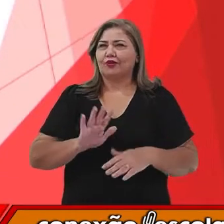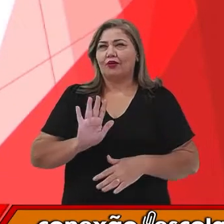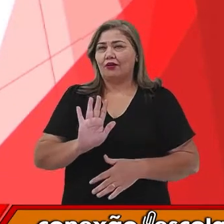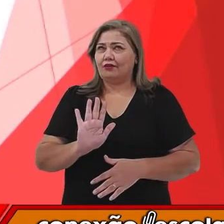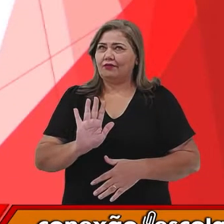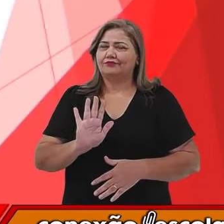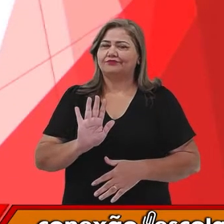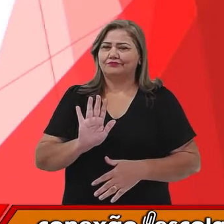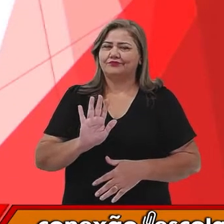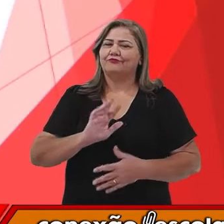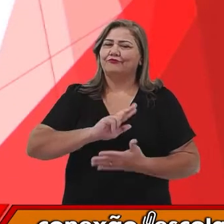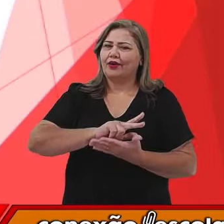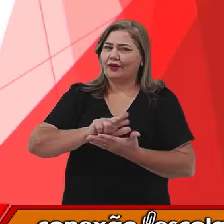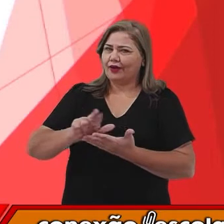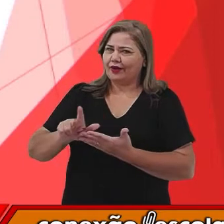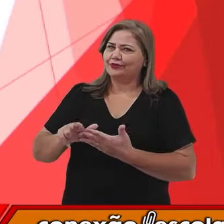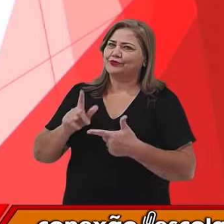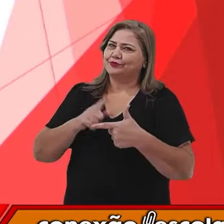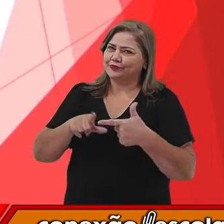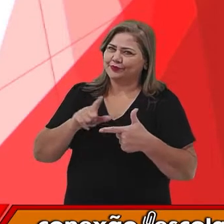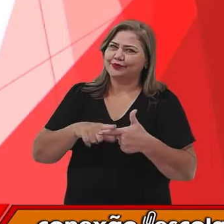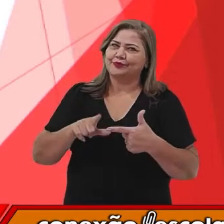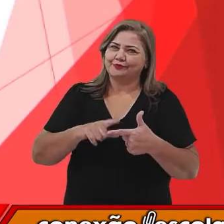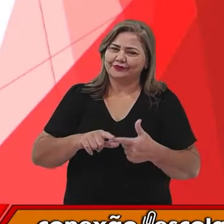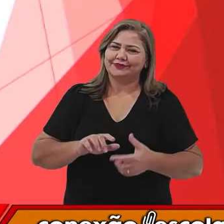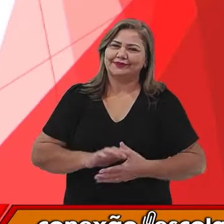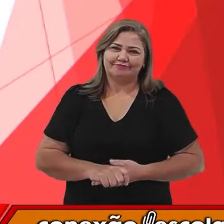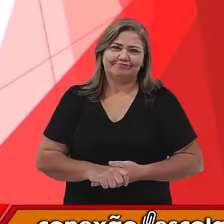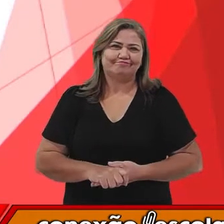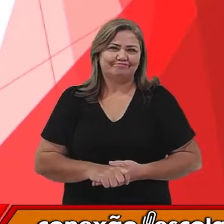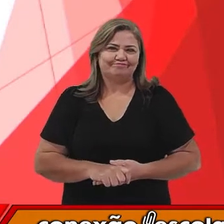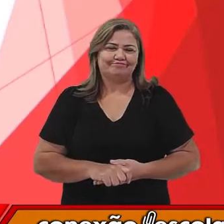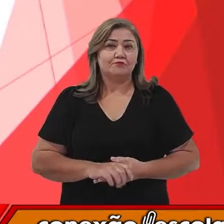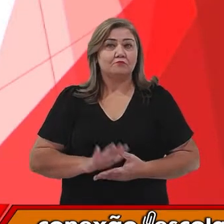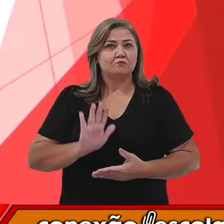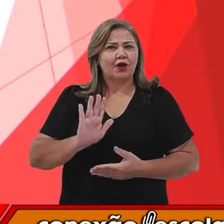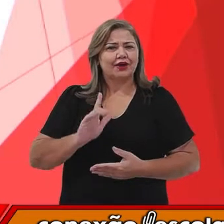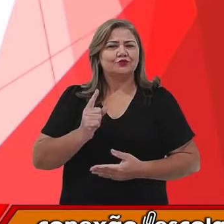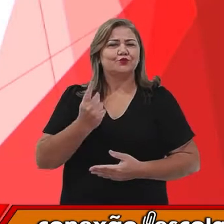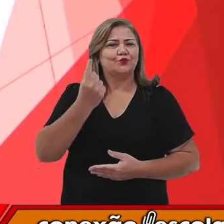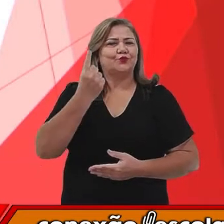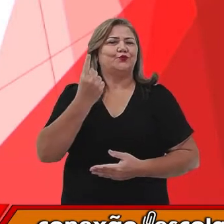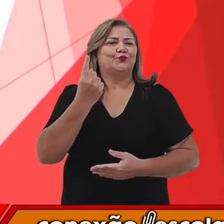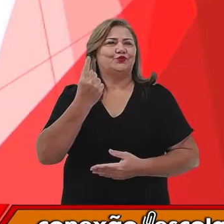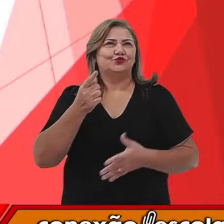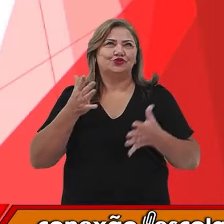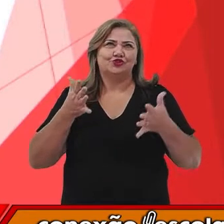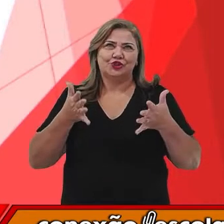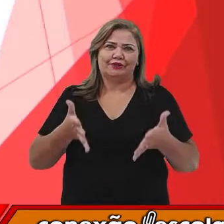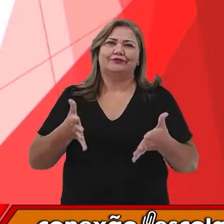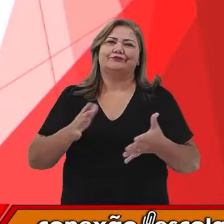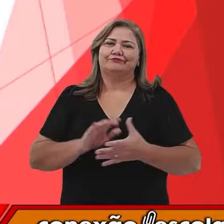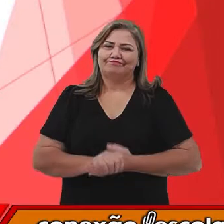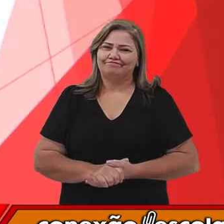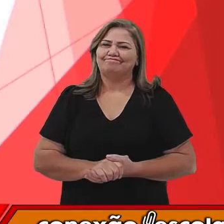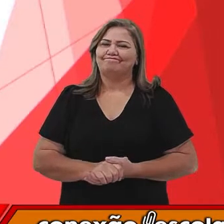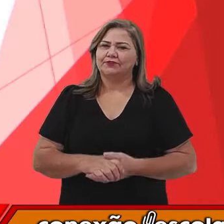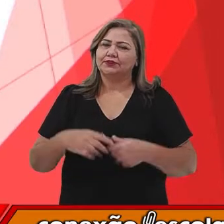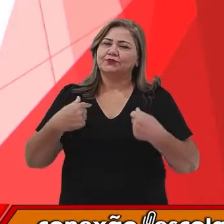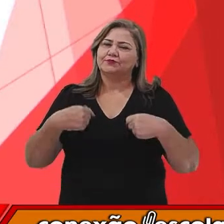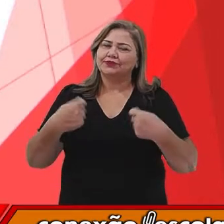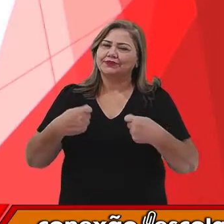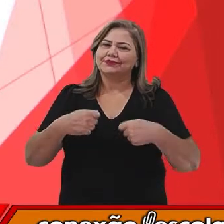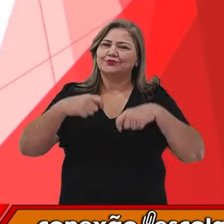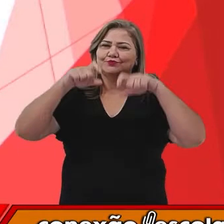dizendo, tive vários problemas. Mas havia um que era bem chato. Eu precisava